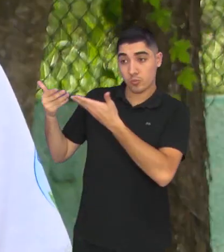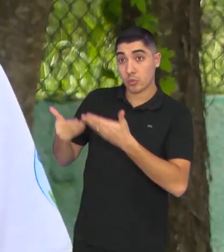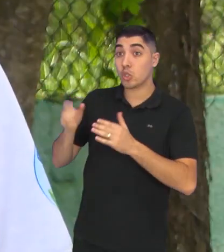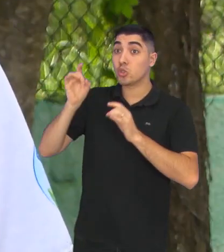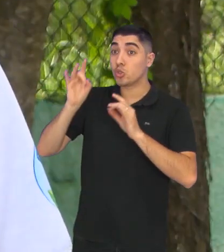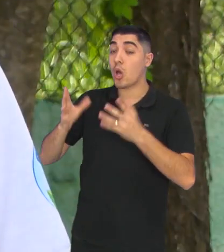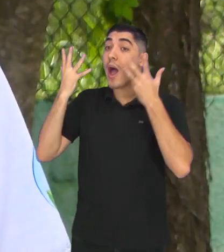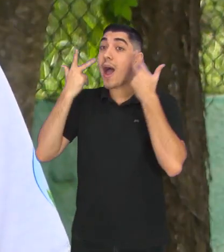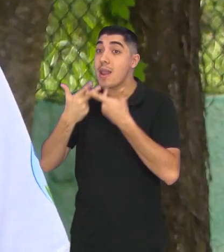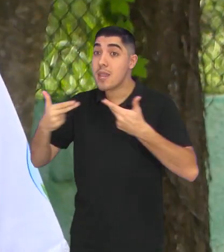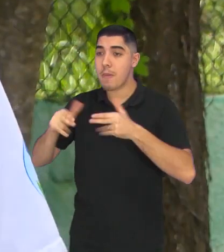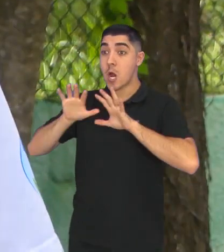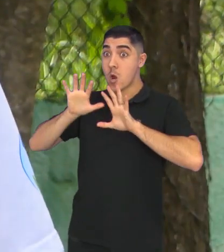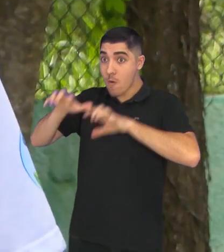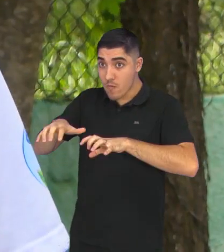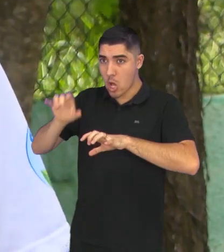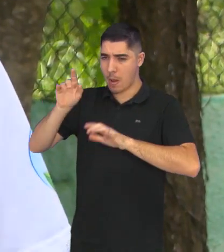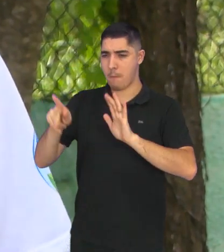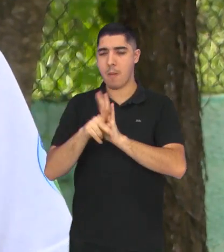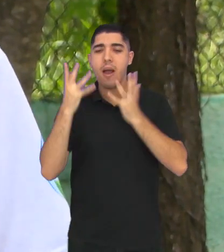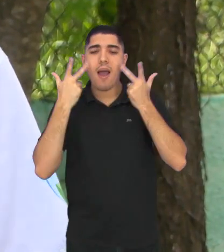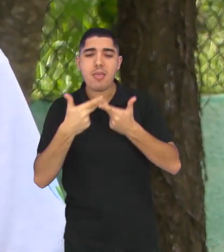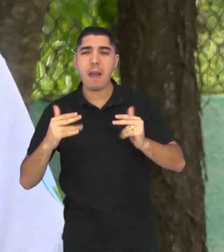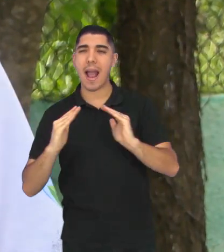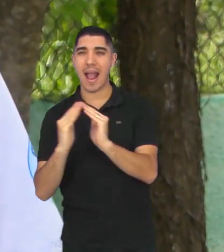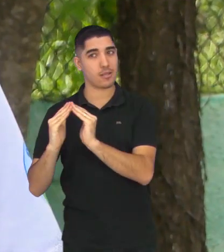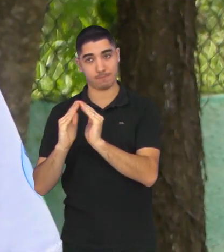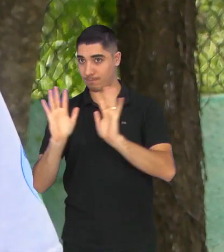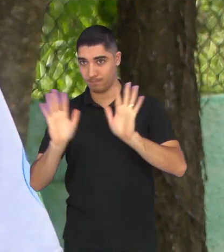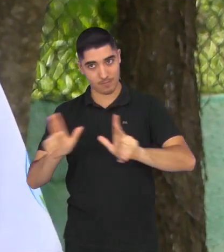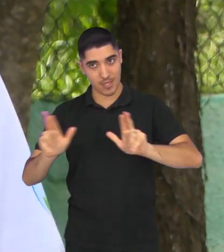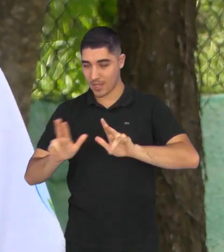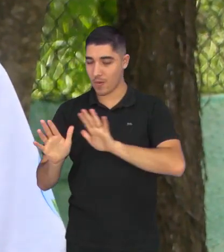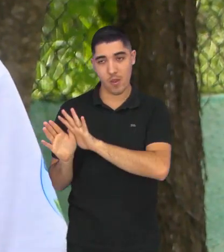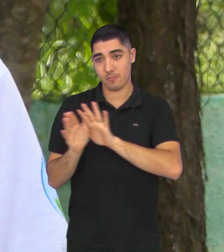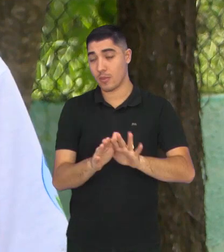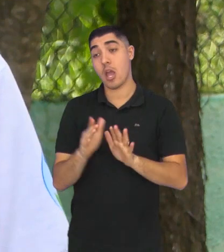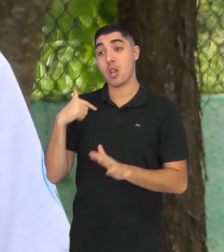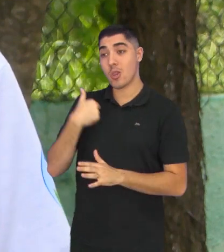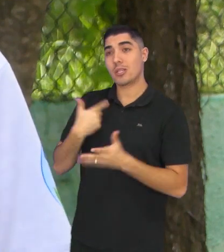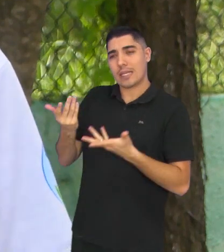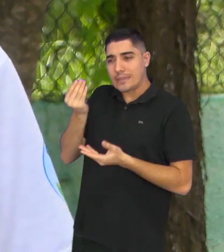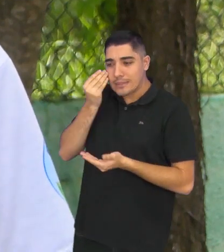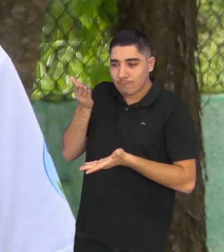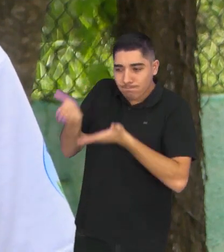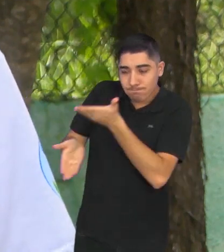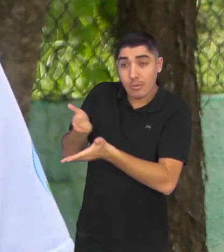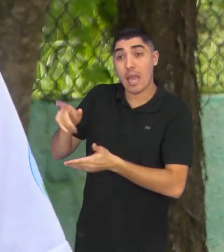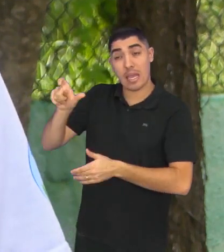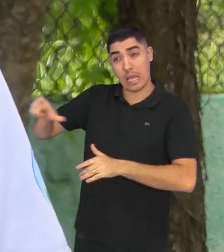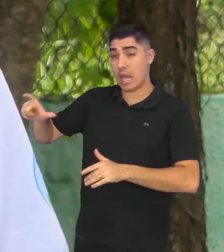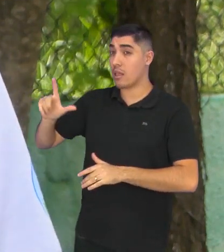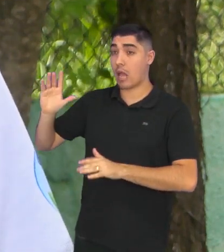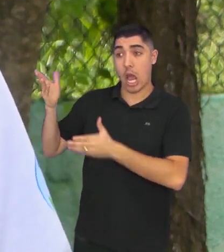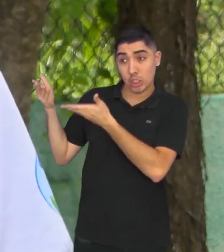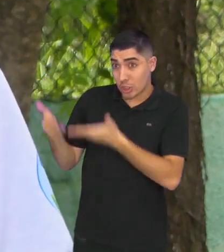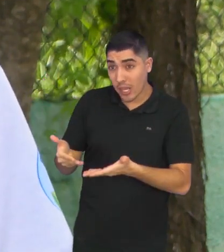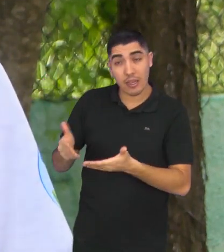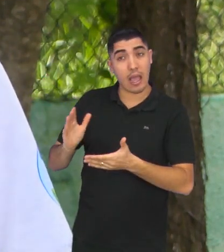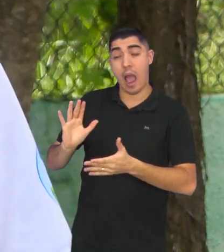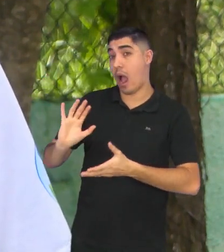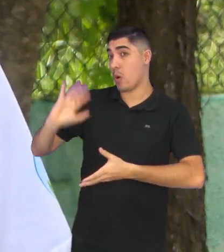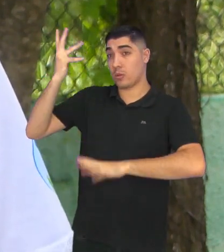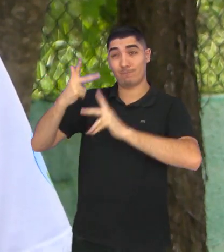animais domésticos. Então aqui o intuito é reabilitar os animais silvestres que chegam aqui em várias